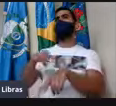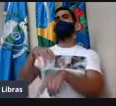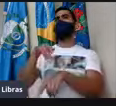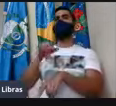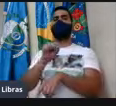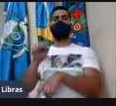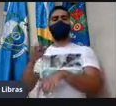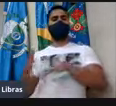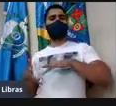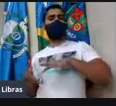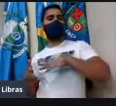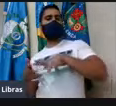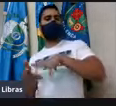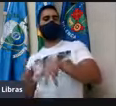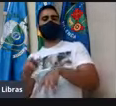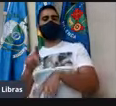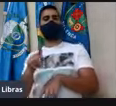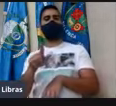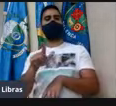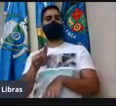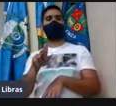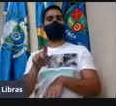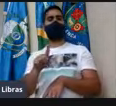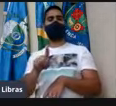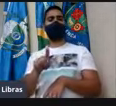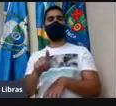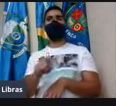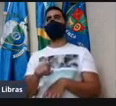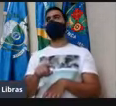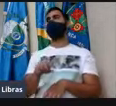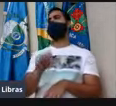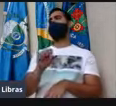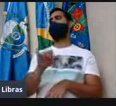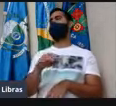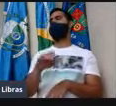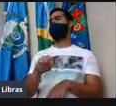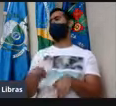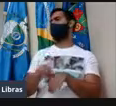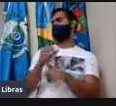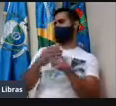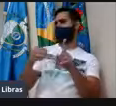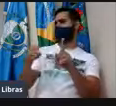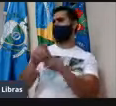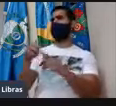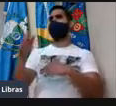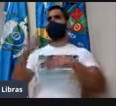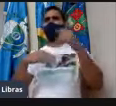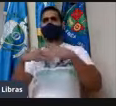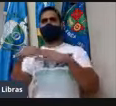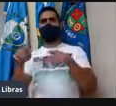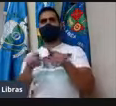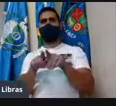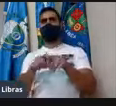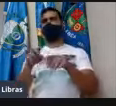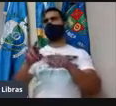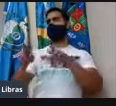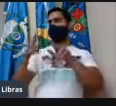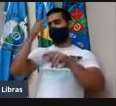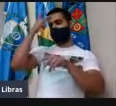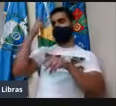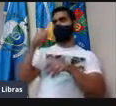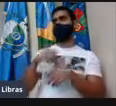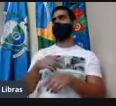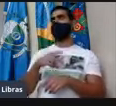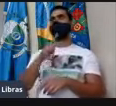Plus Size, sendo merecida, homenageada, por levar através do seu nome o reconhecimento da cultura e profissionalismo de nossa região para todo mundo. Sala de sessões,